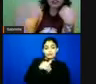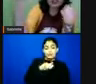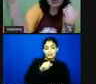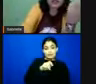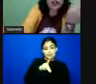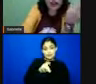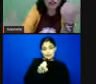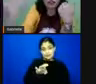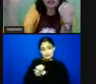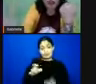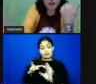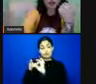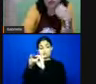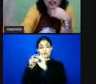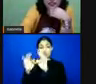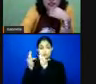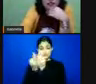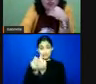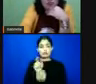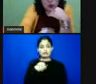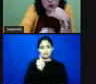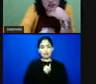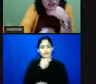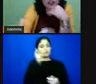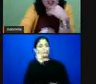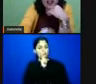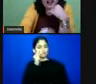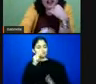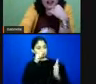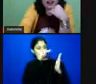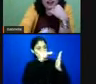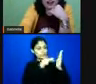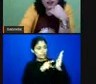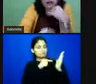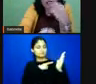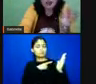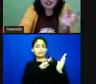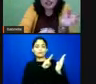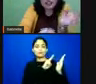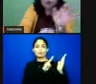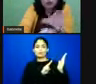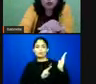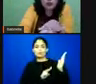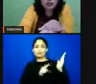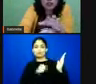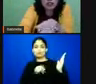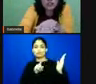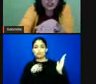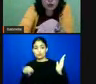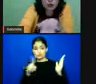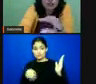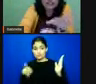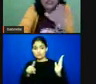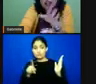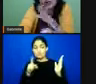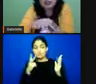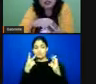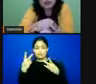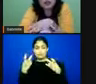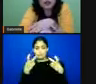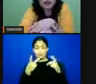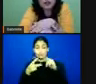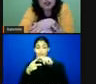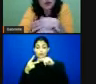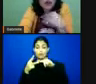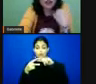Familiar, a gente consegue, a gente sabe, a gente tem acesso a esses nomes. Vocês percebem aqui que são duas organizações que têm